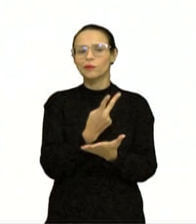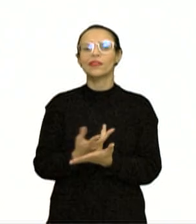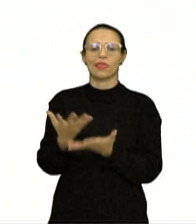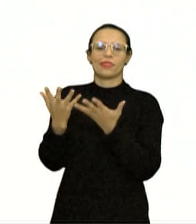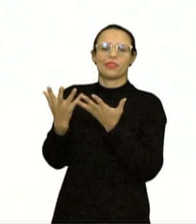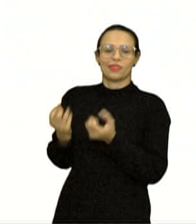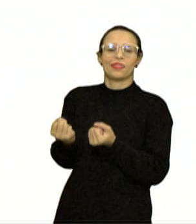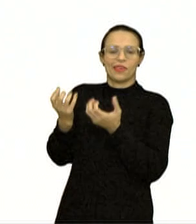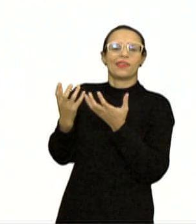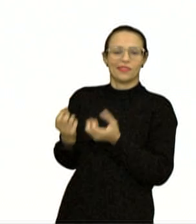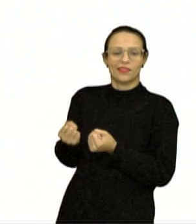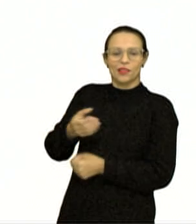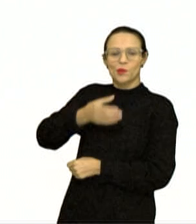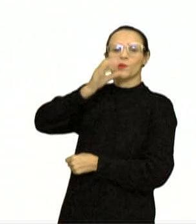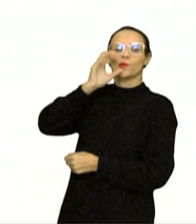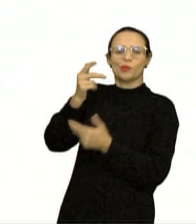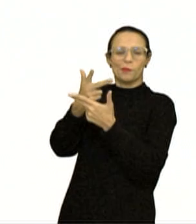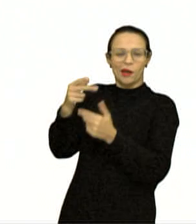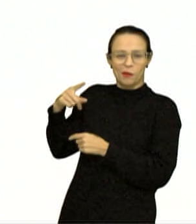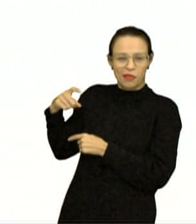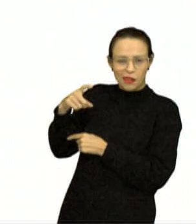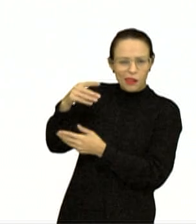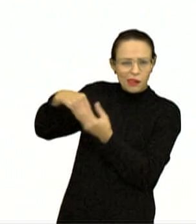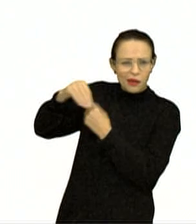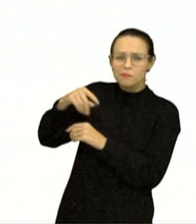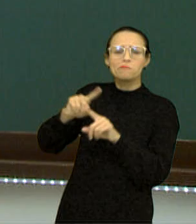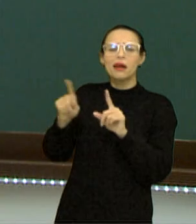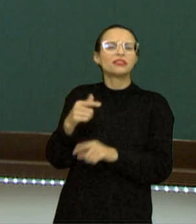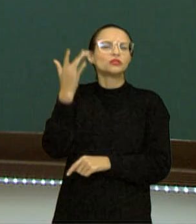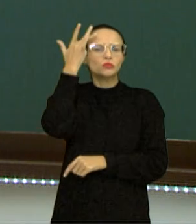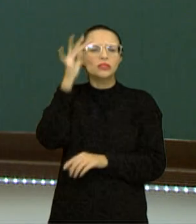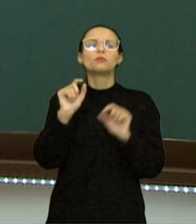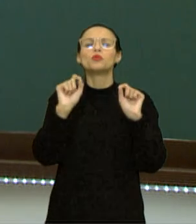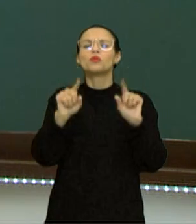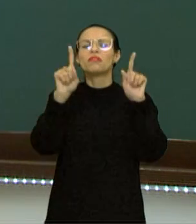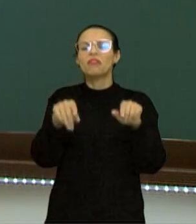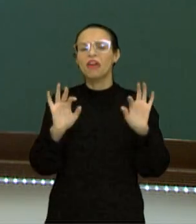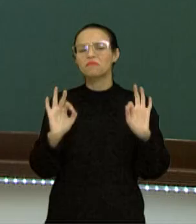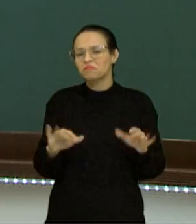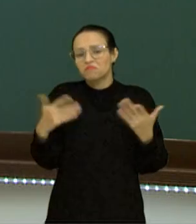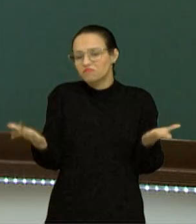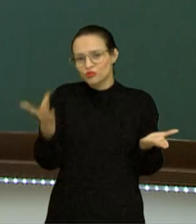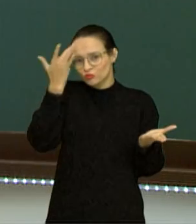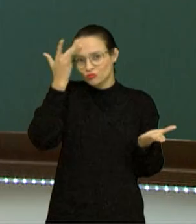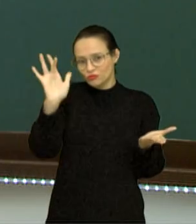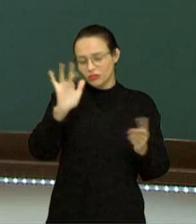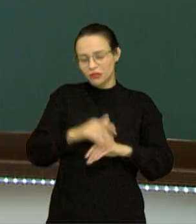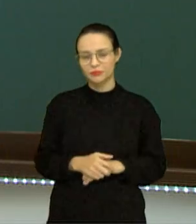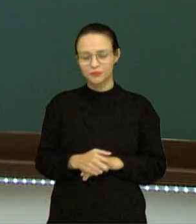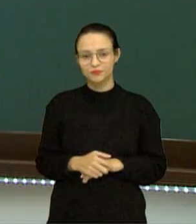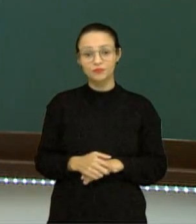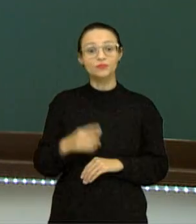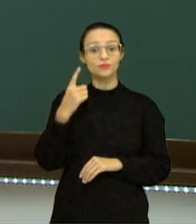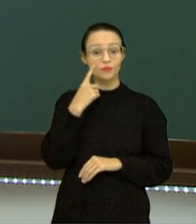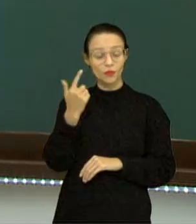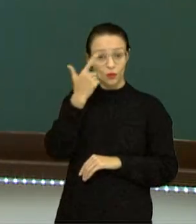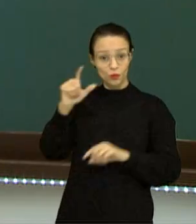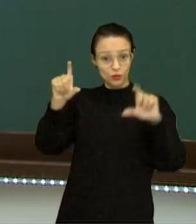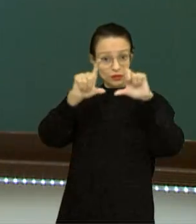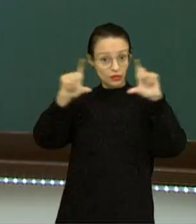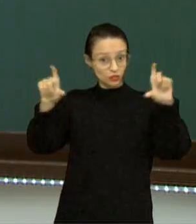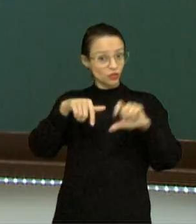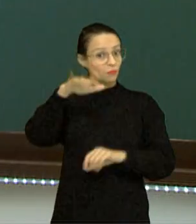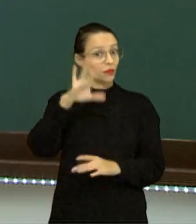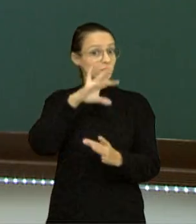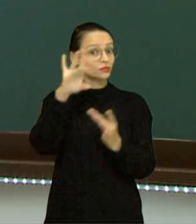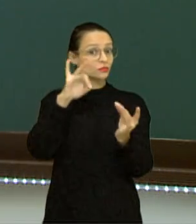consumir lactobacilos que ninguém sabe o que é. Isso mesmo. Através desse trecho, vemos uma outra crítica, mais